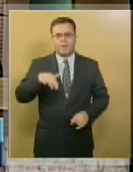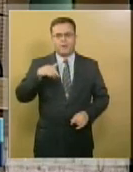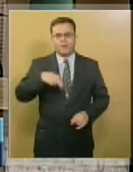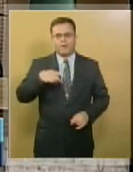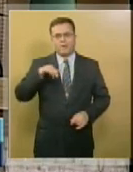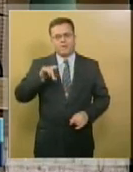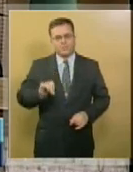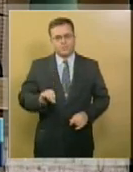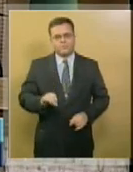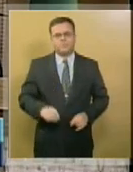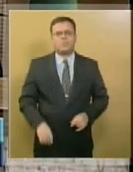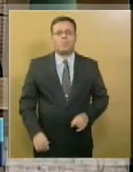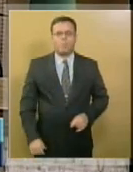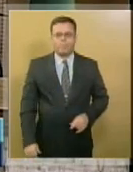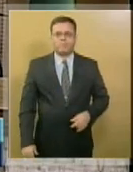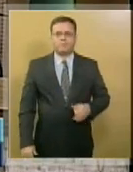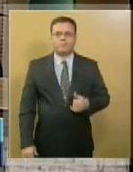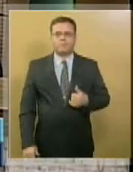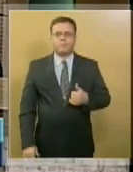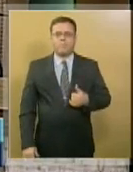aniversário. Requerimento